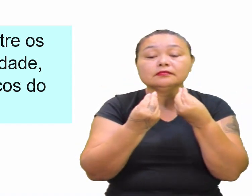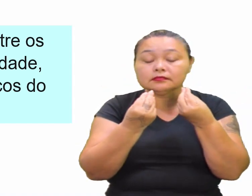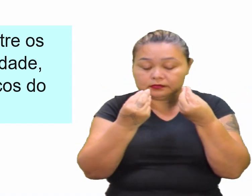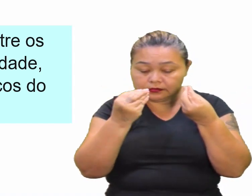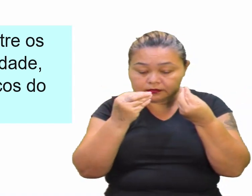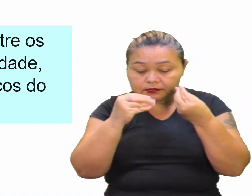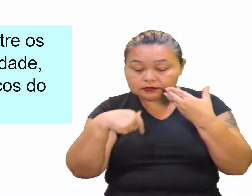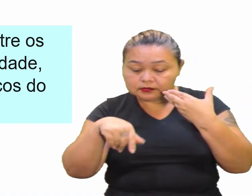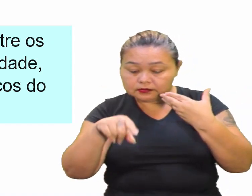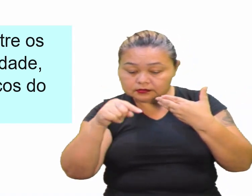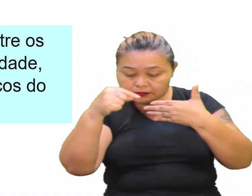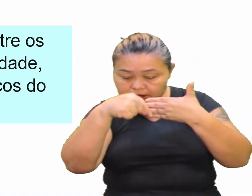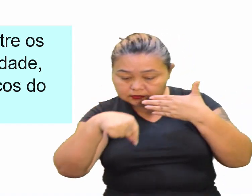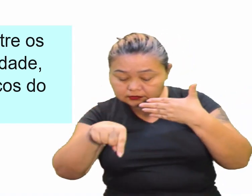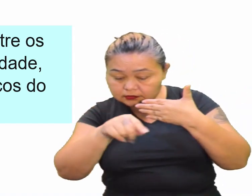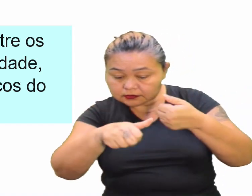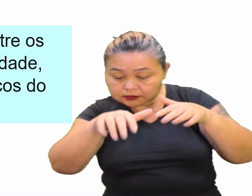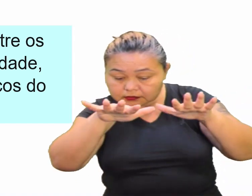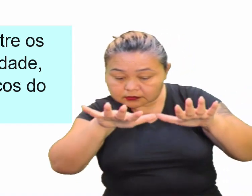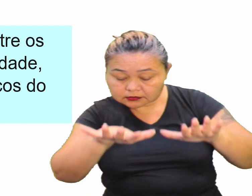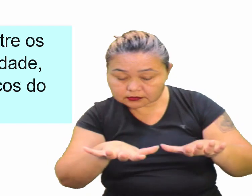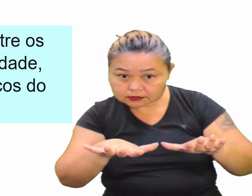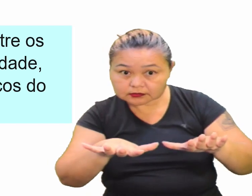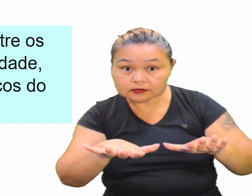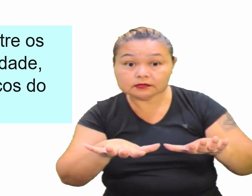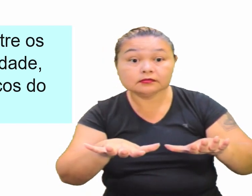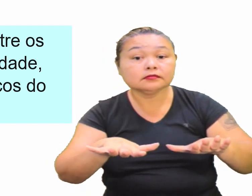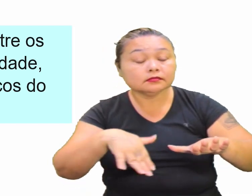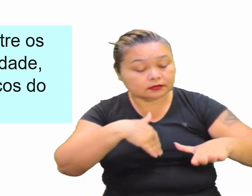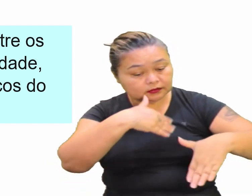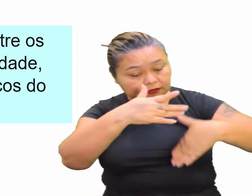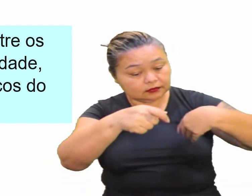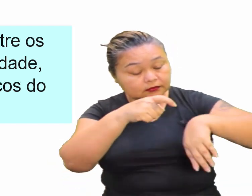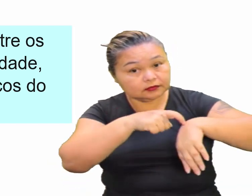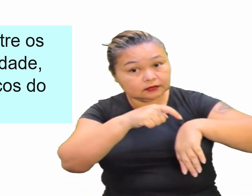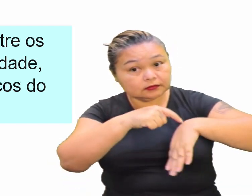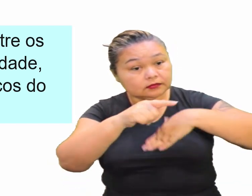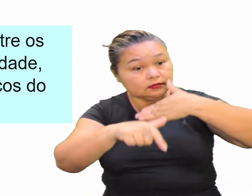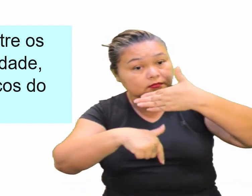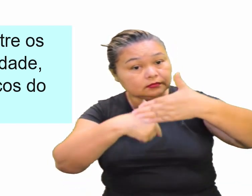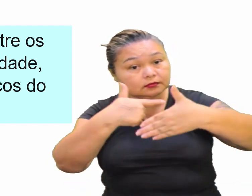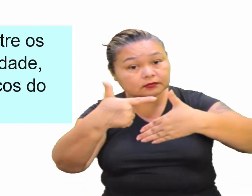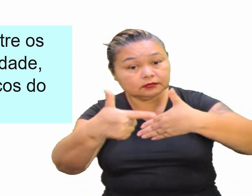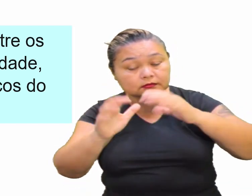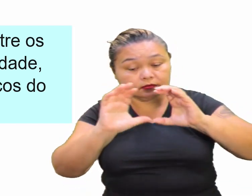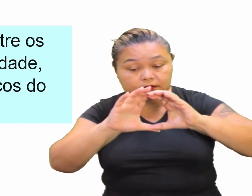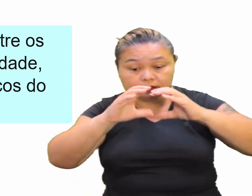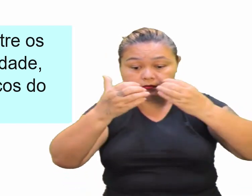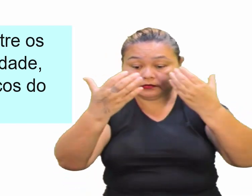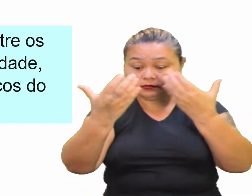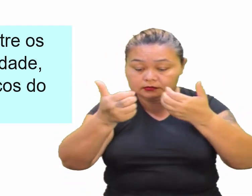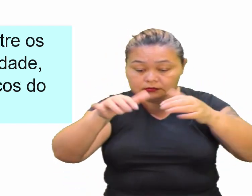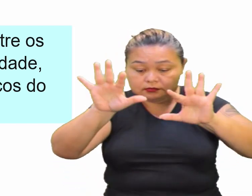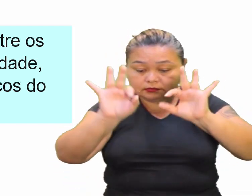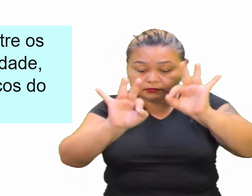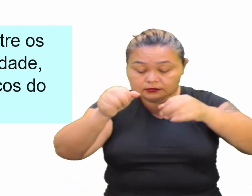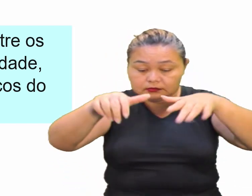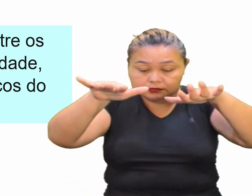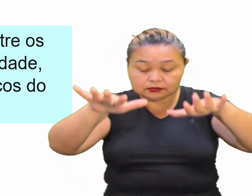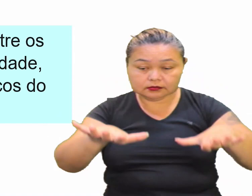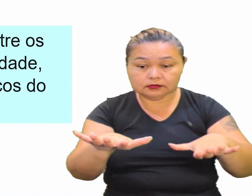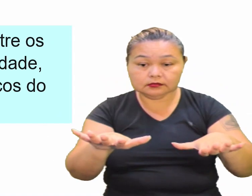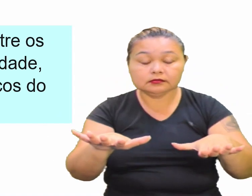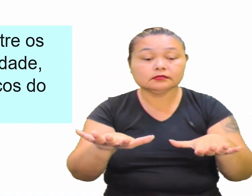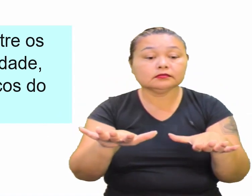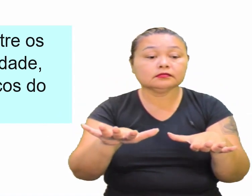como os organismos vão ocupar uma região no passado tempo até que alcance uma comunidade bem estabelecida. Mais uma vez,